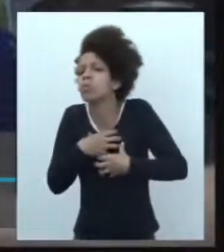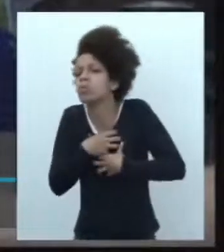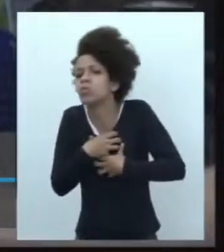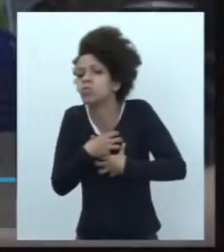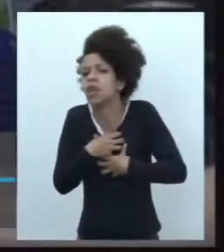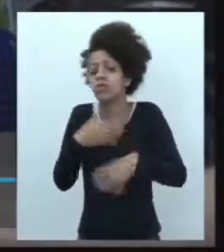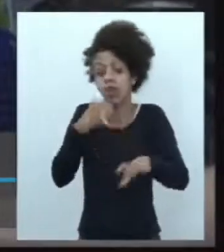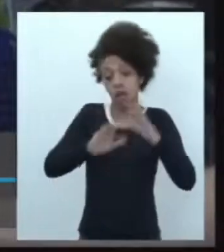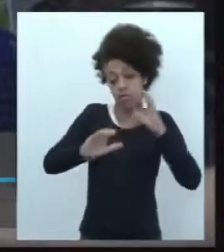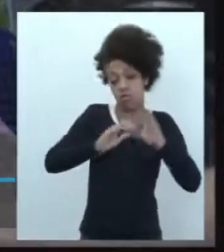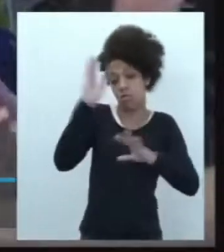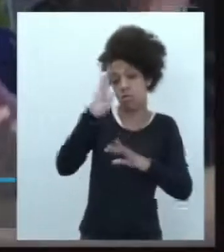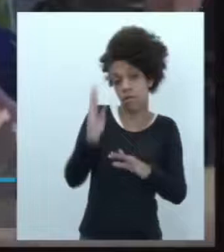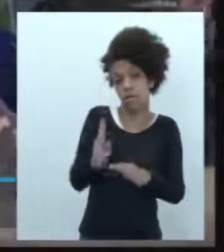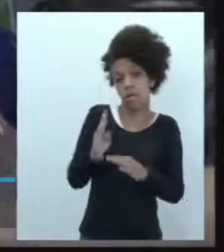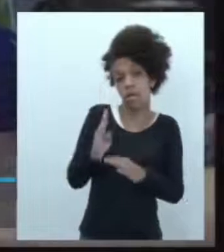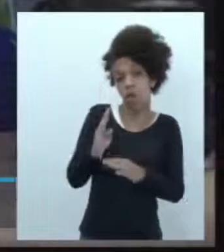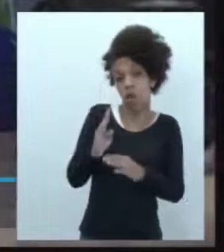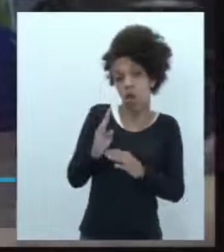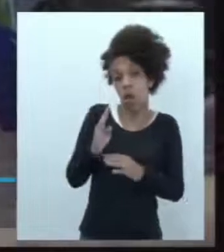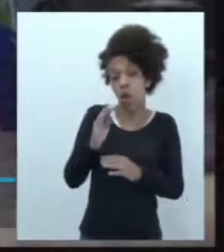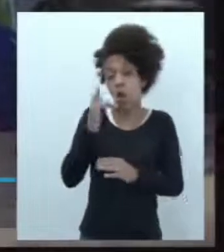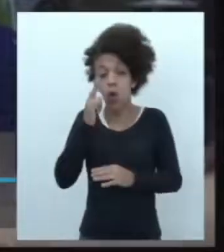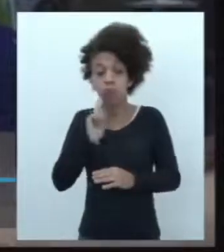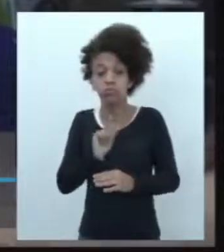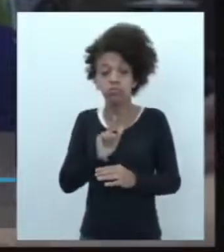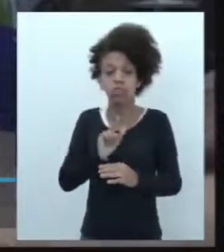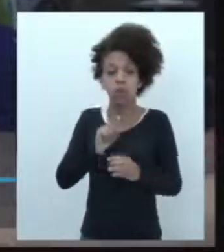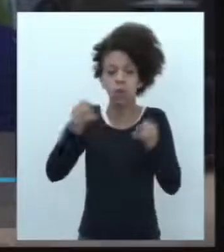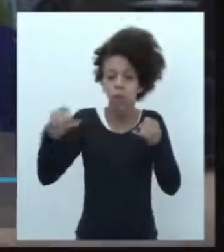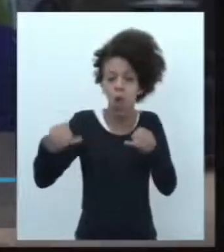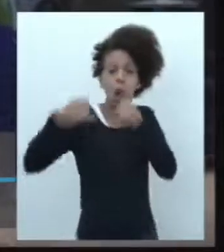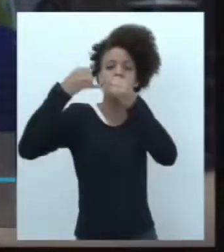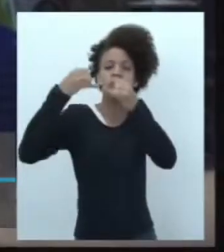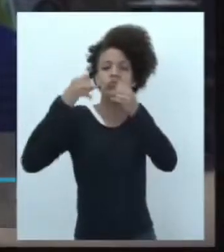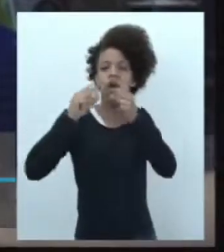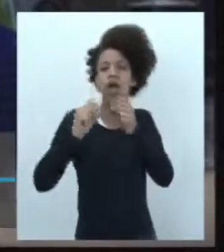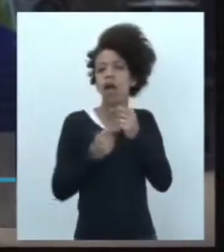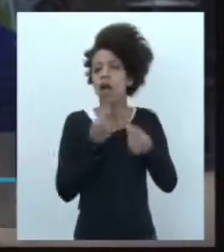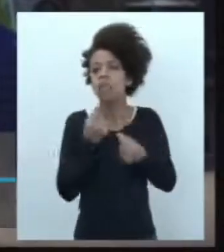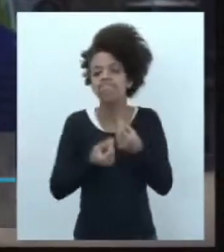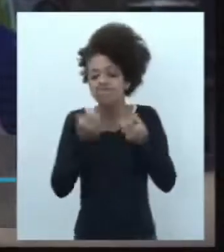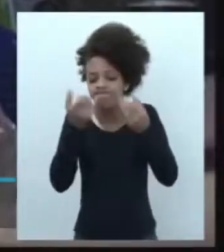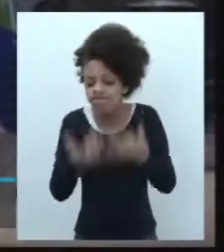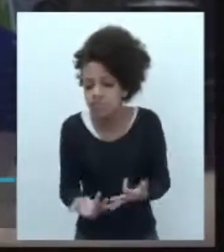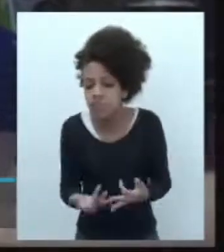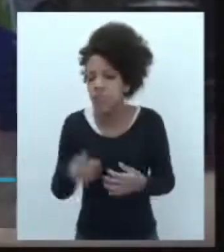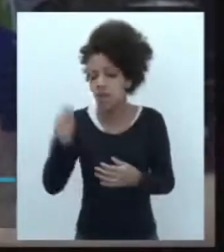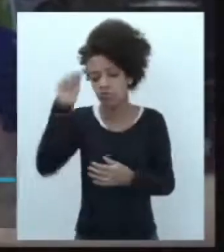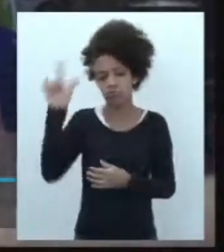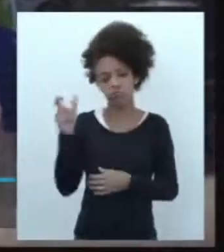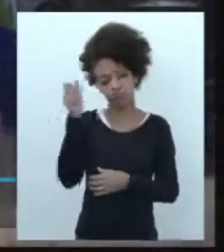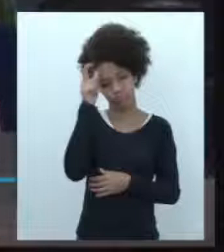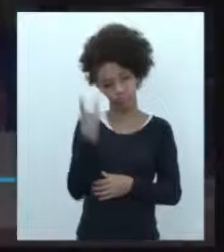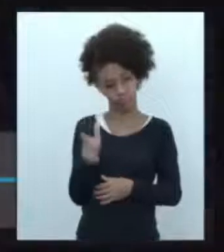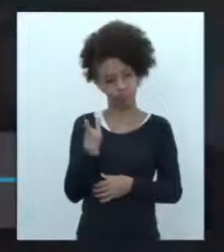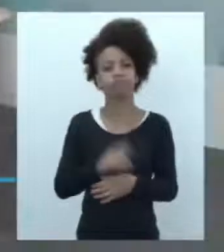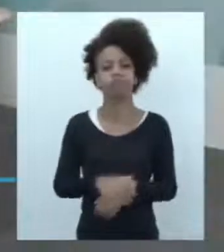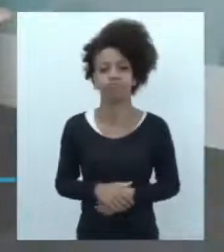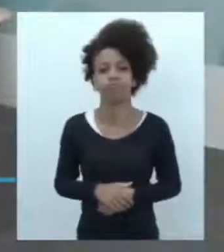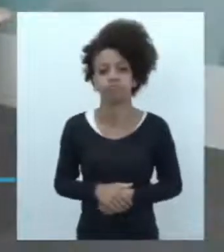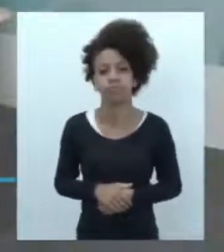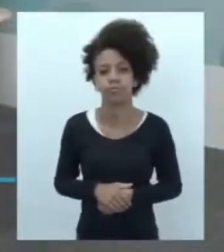uma cantora brasileira, consigo me conectar com o mundo e dizer dessa diáspora africana brasileira e dessa diáspora que está no